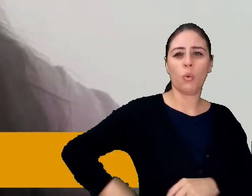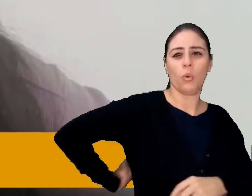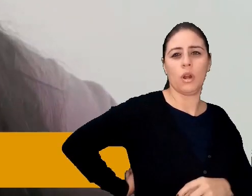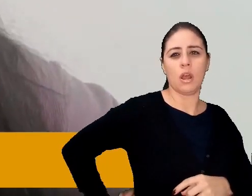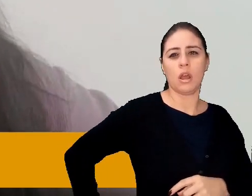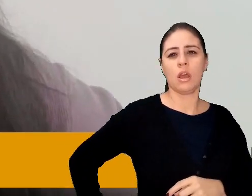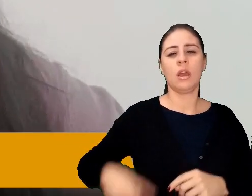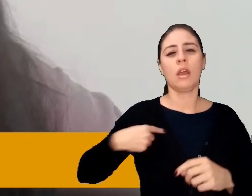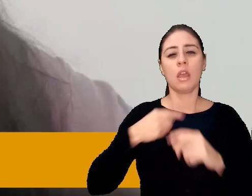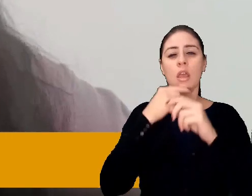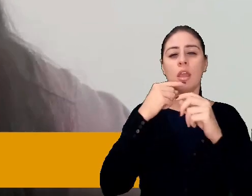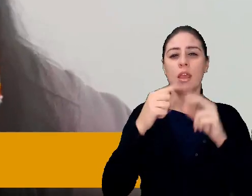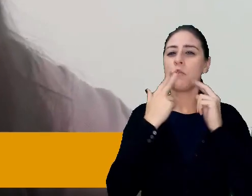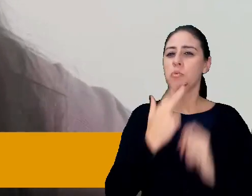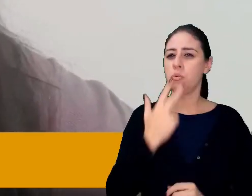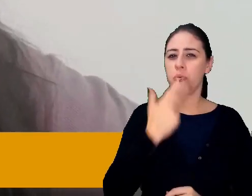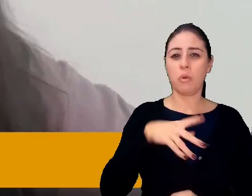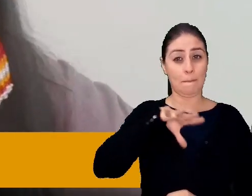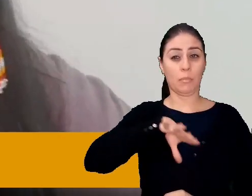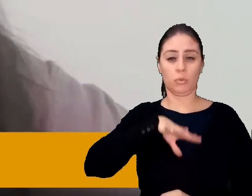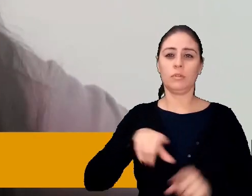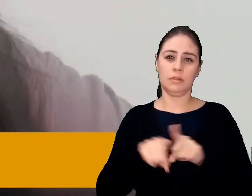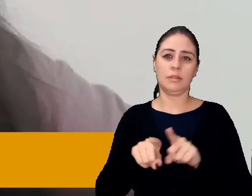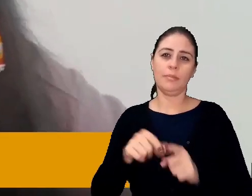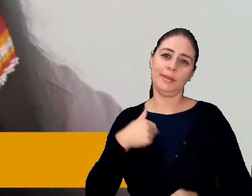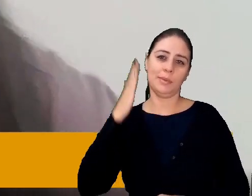esquecer. Ela foi orando na língua e falando em